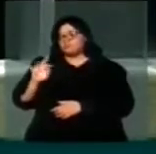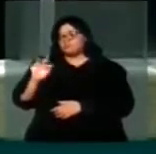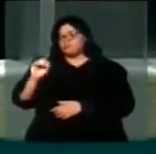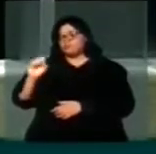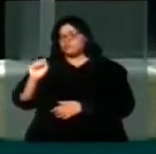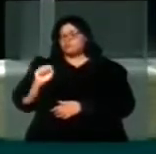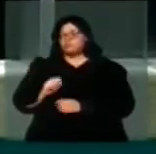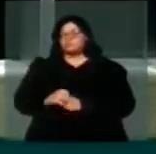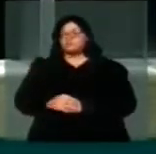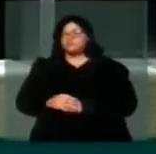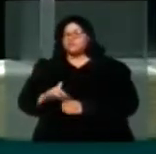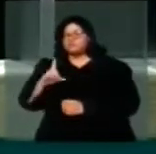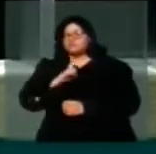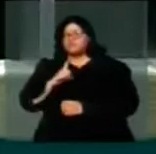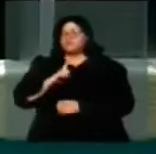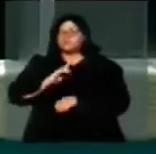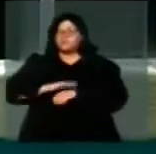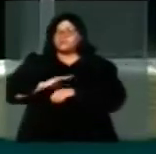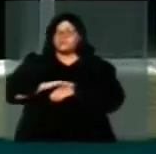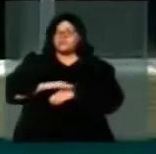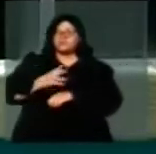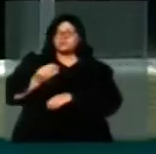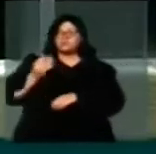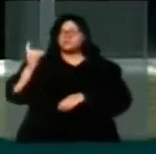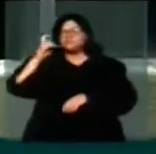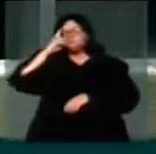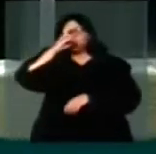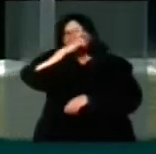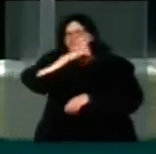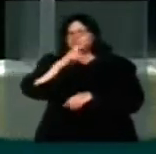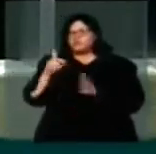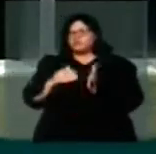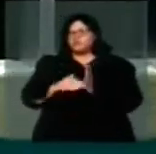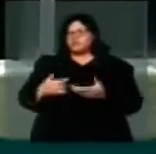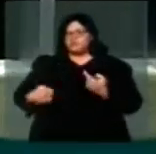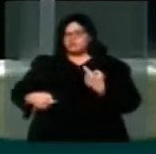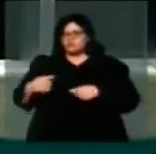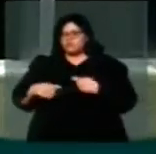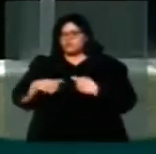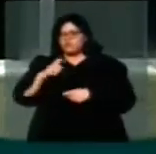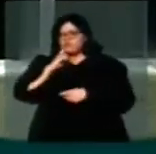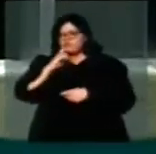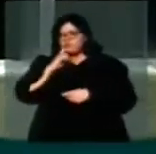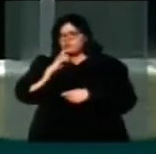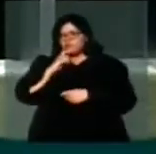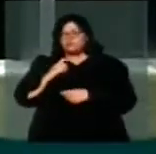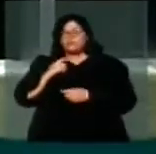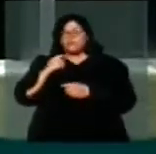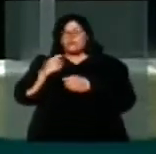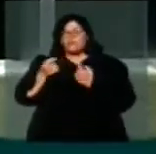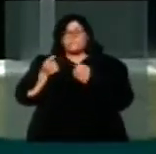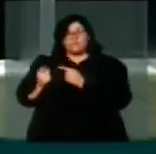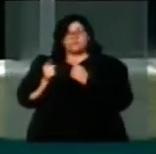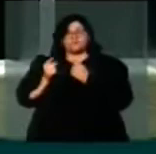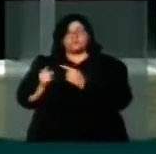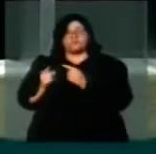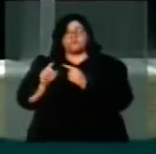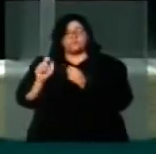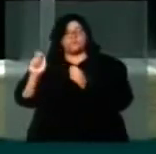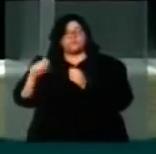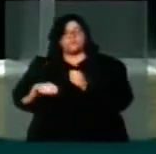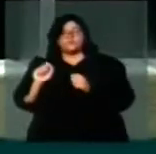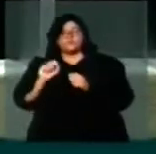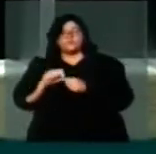Então nós tivemos momentos muito tensos, inclusive da Guerra Fria, com ameaça de guerra nuclear. Cuba se tornou uma